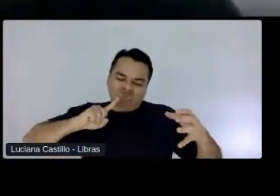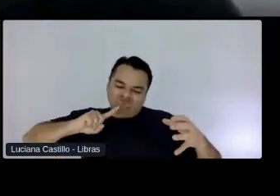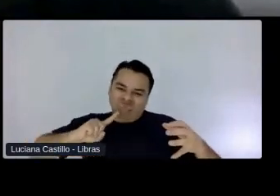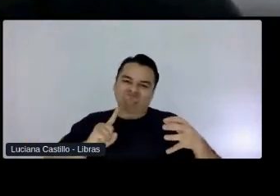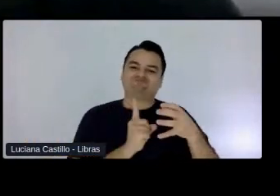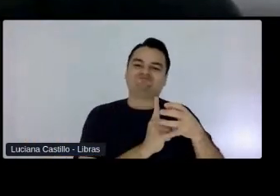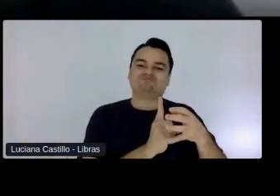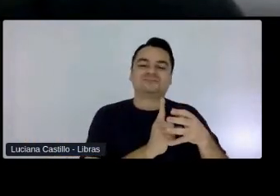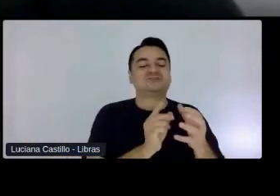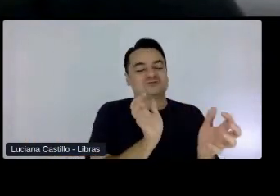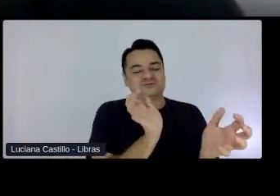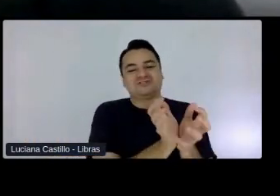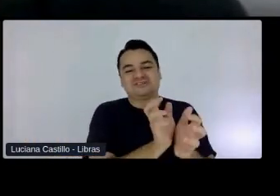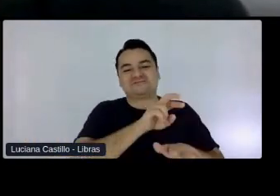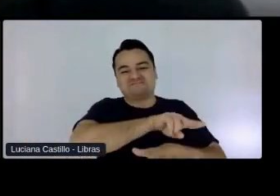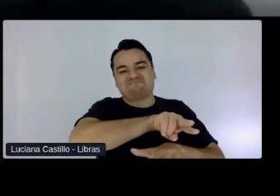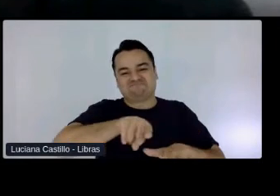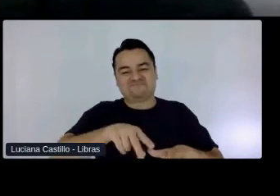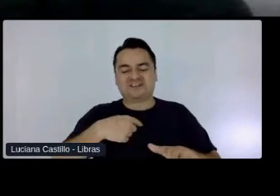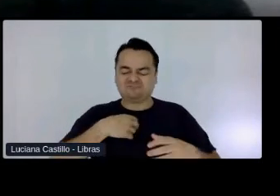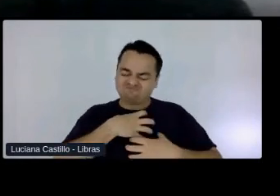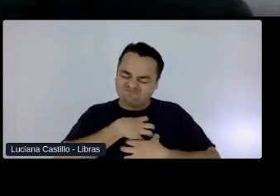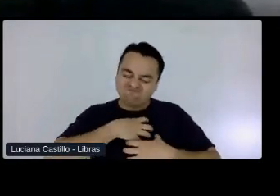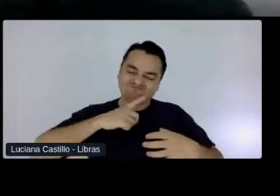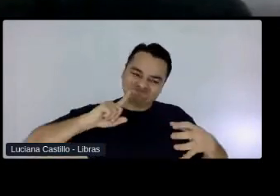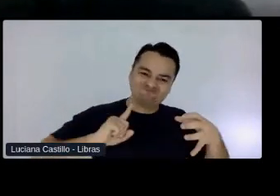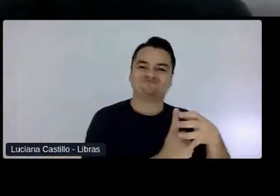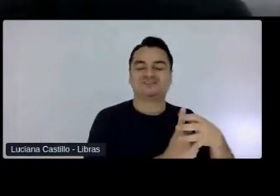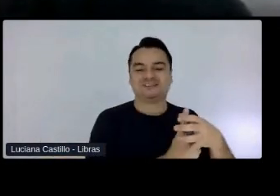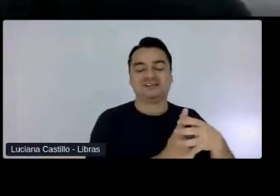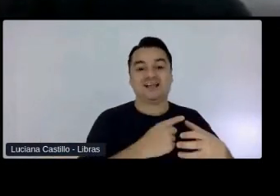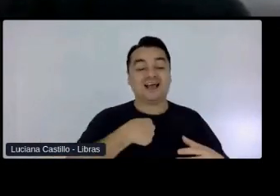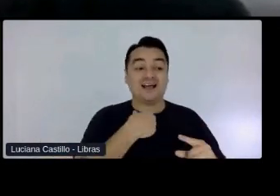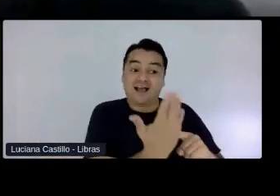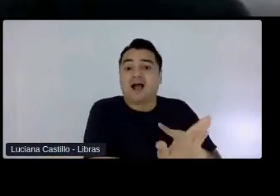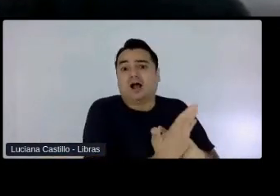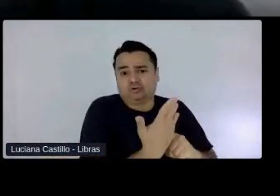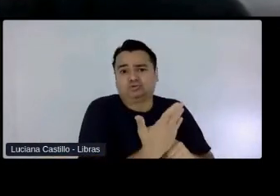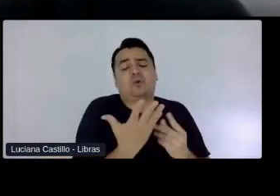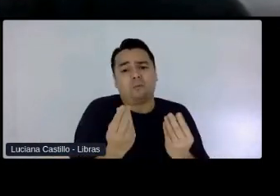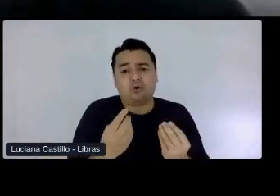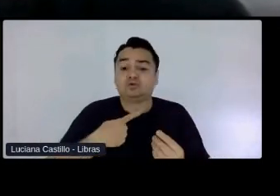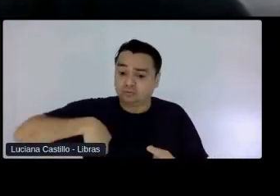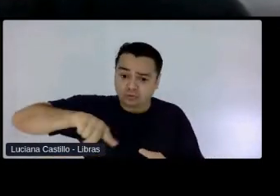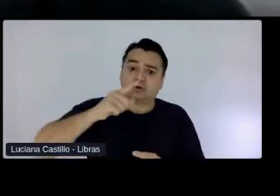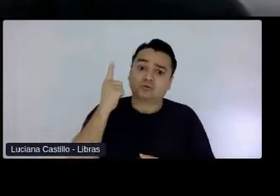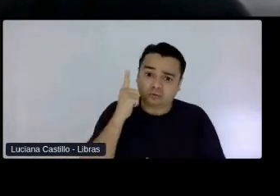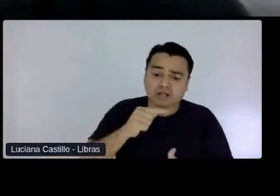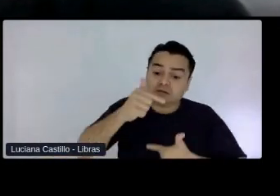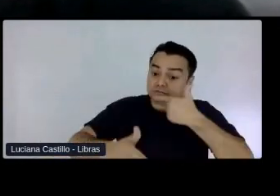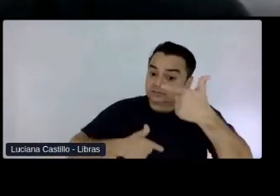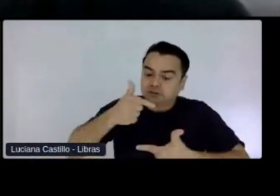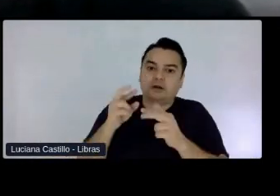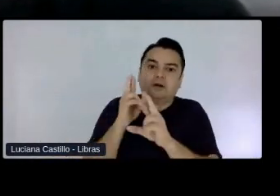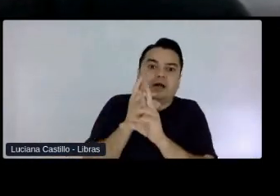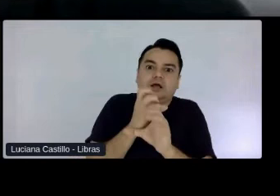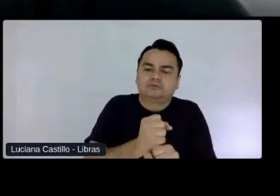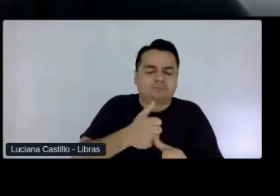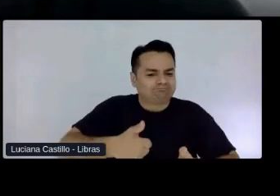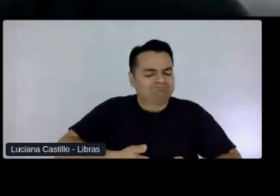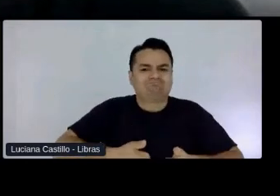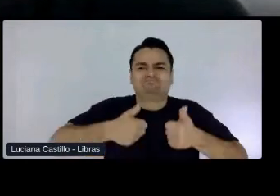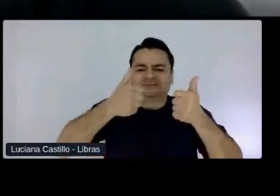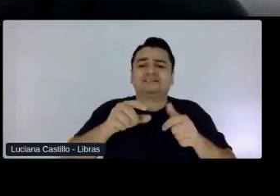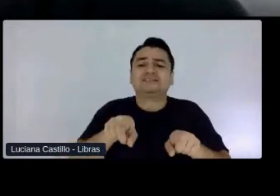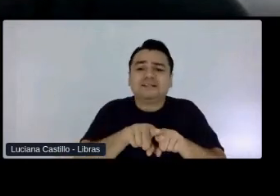nosso time. Então, isso tem ajudado a gente a trazer grandes resultados e fazer com que as nossas pessoas se tornem cada